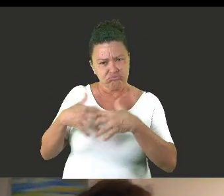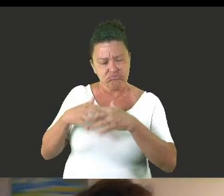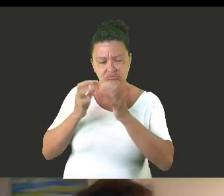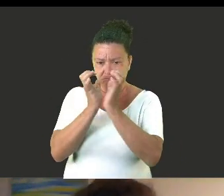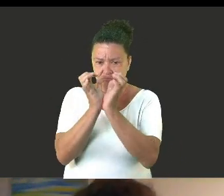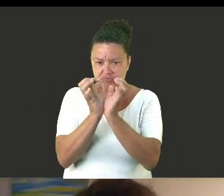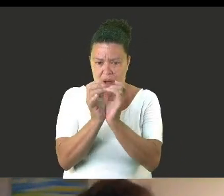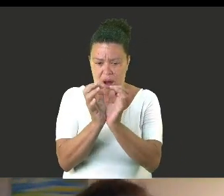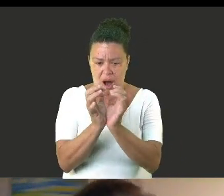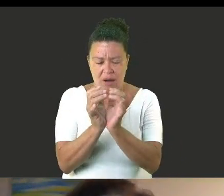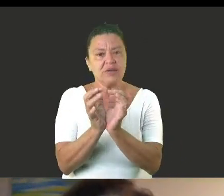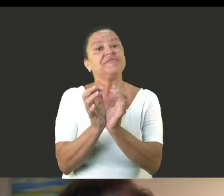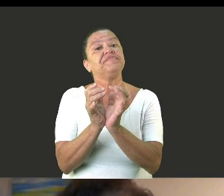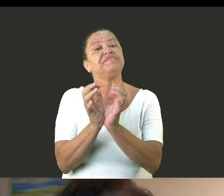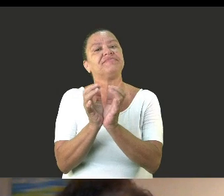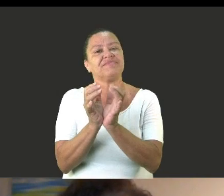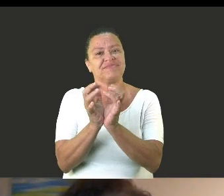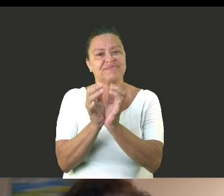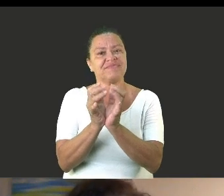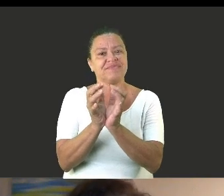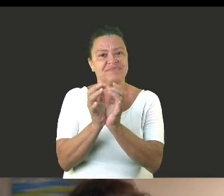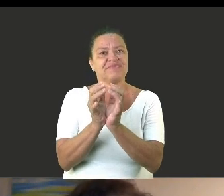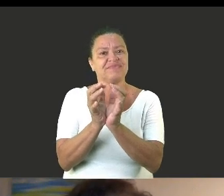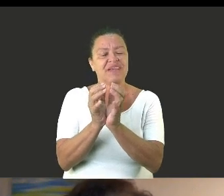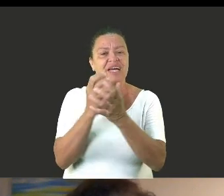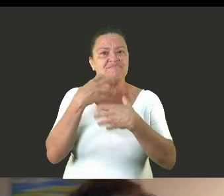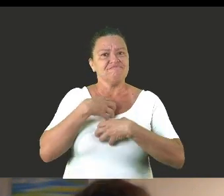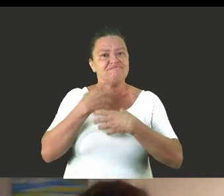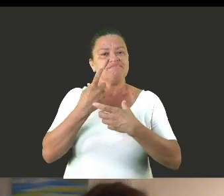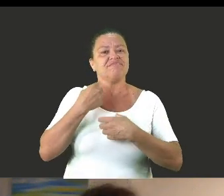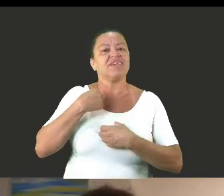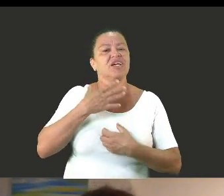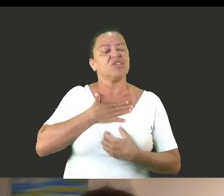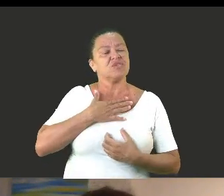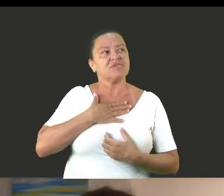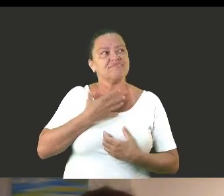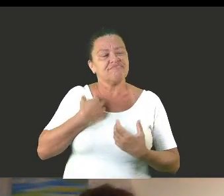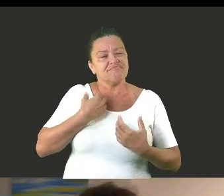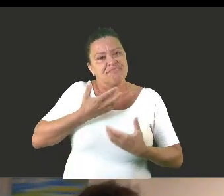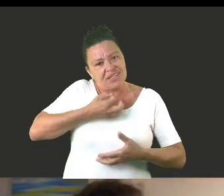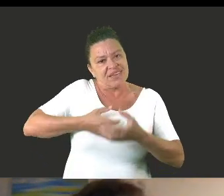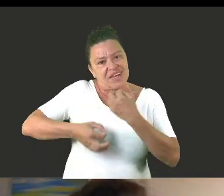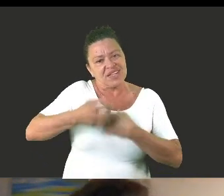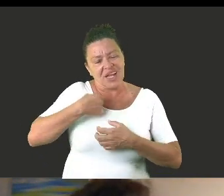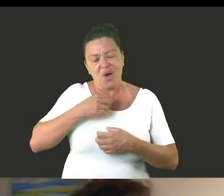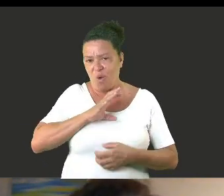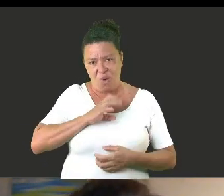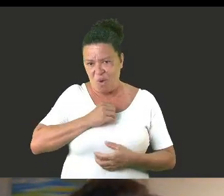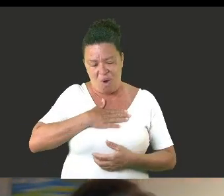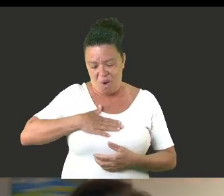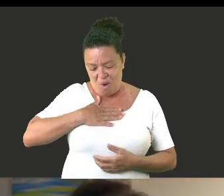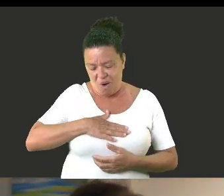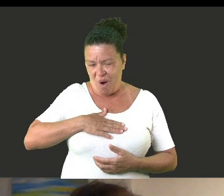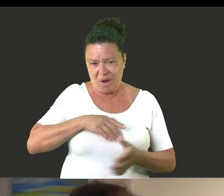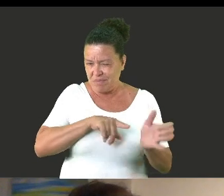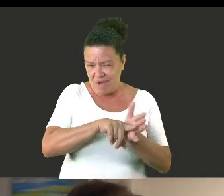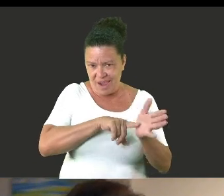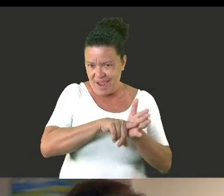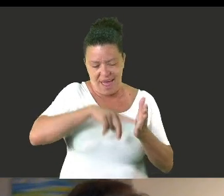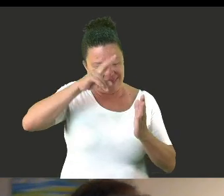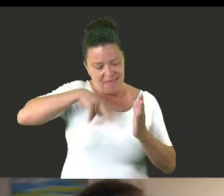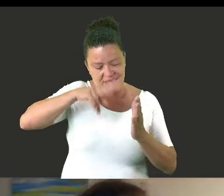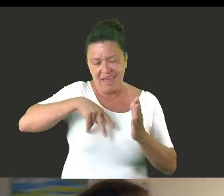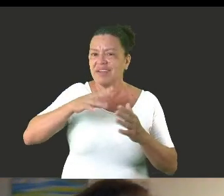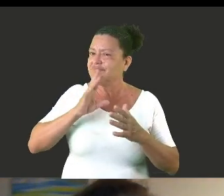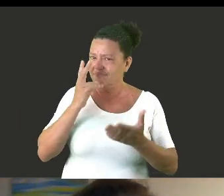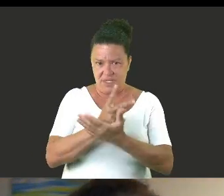para impactar nas nossas células. Eu gosto muito de ler e de pesquisar a respeito